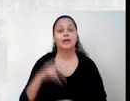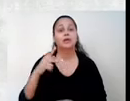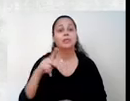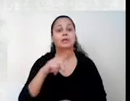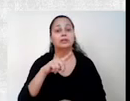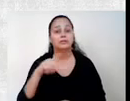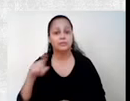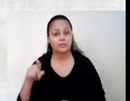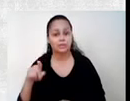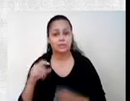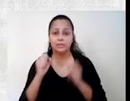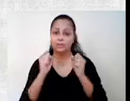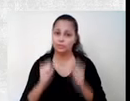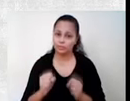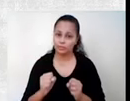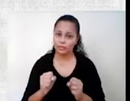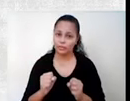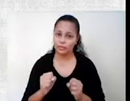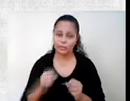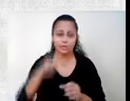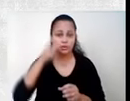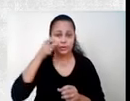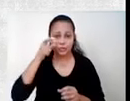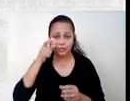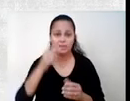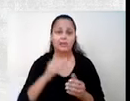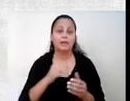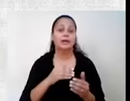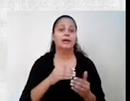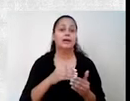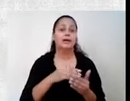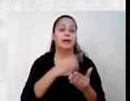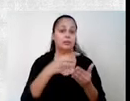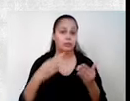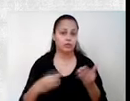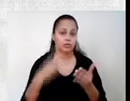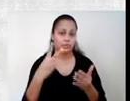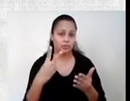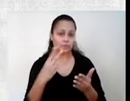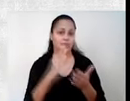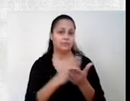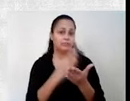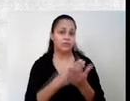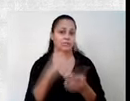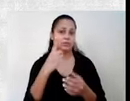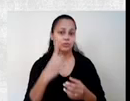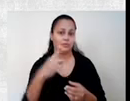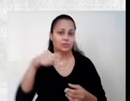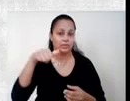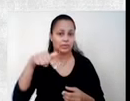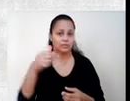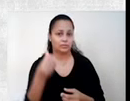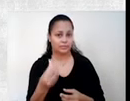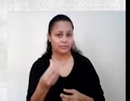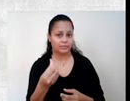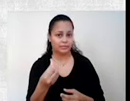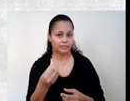Para que vocês possam acompanhar aí da casa de vocês, peço que abram a apostila 2 na página